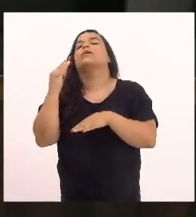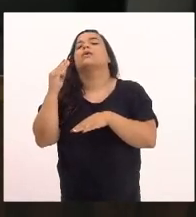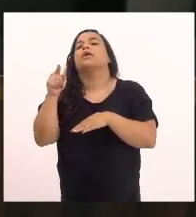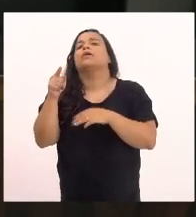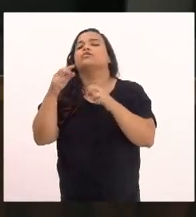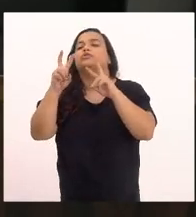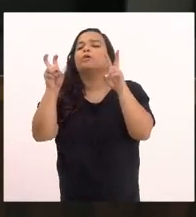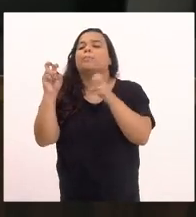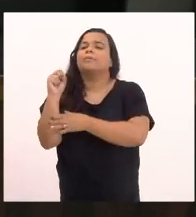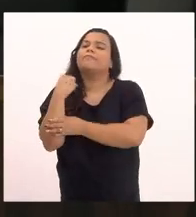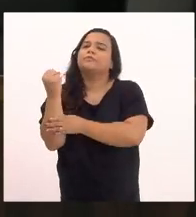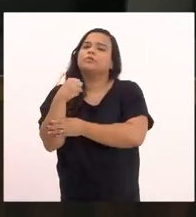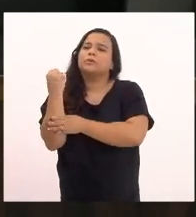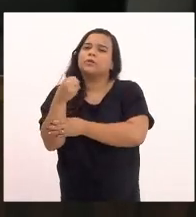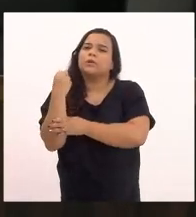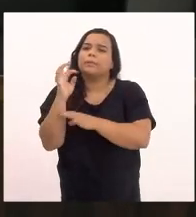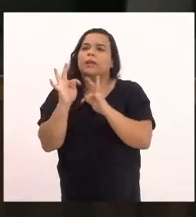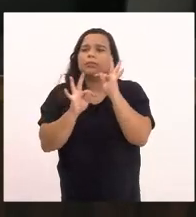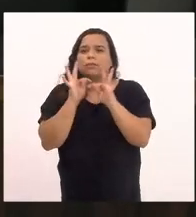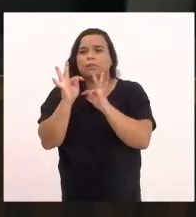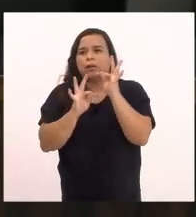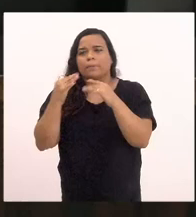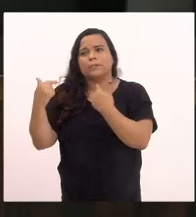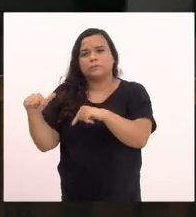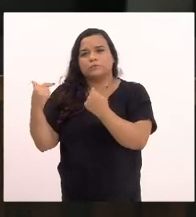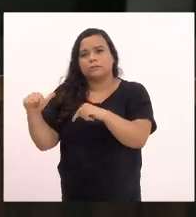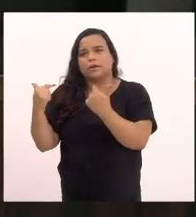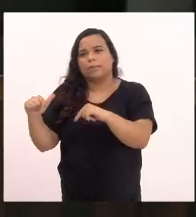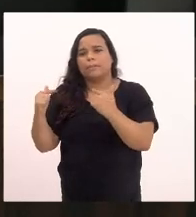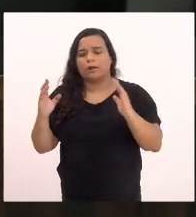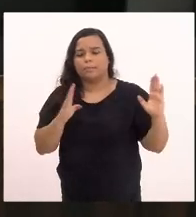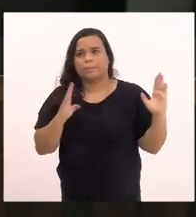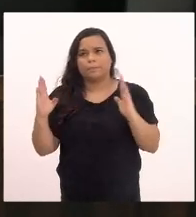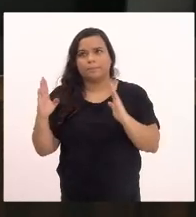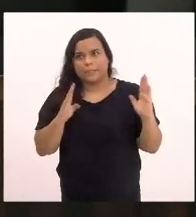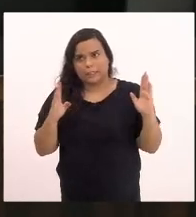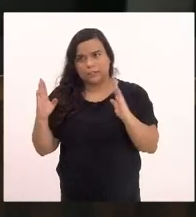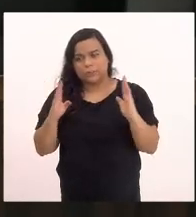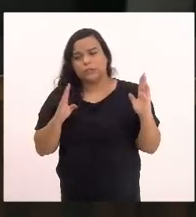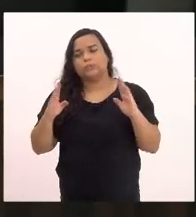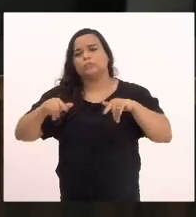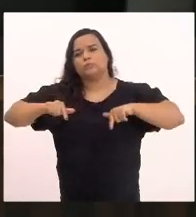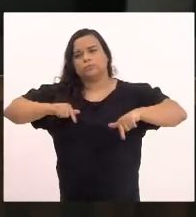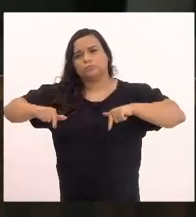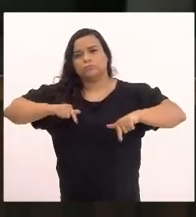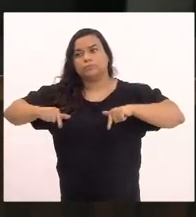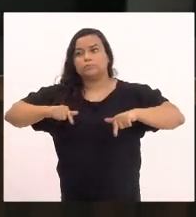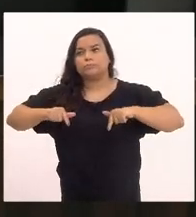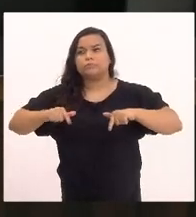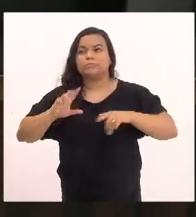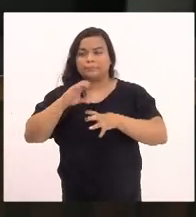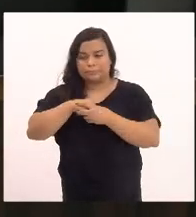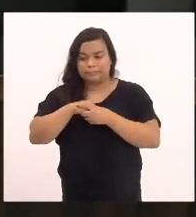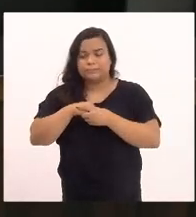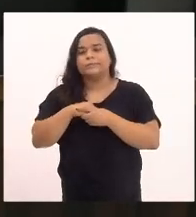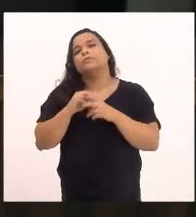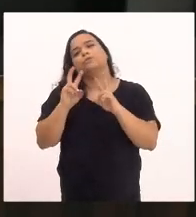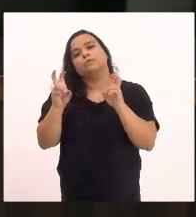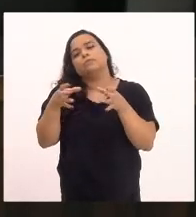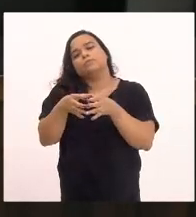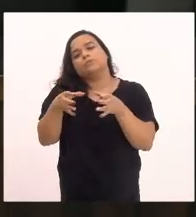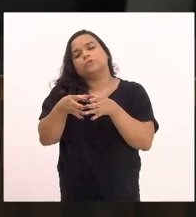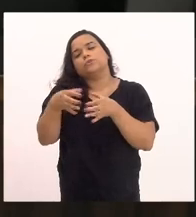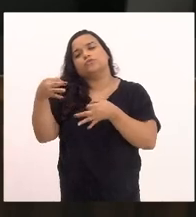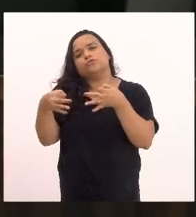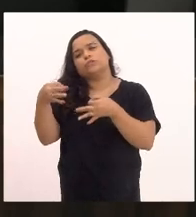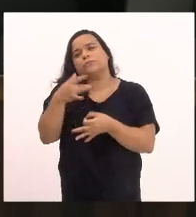fisioterapeutas e terapeutas ocupacionais durante a jornada de trabalho, pendente de pareceres das comissões de Constituição e Justiça, de Saúde, de Trabalho,